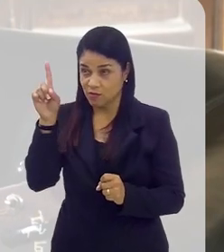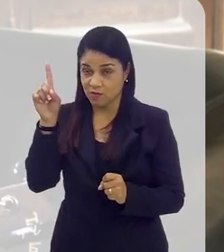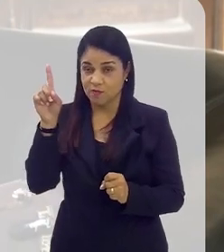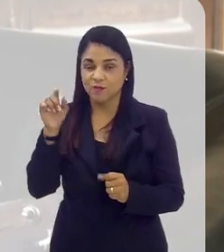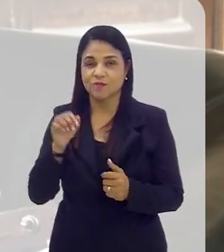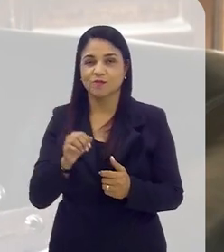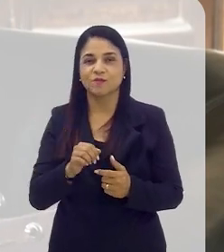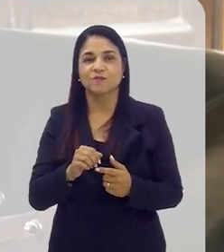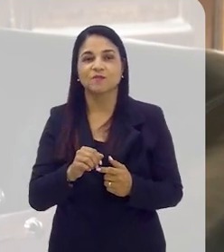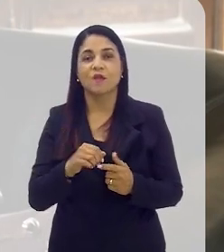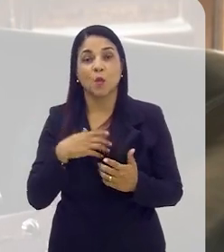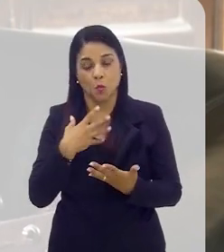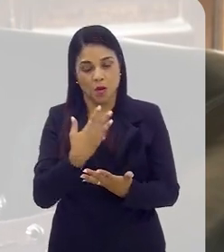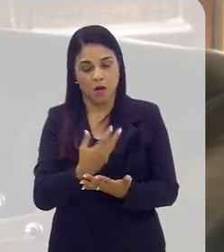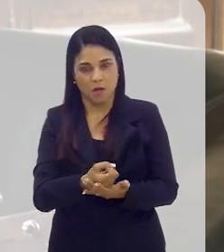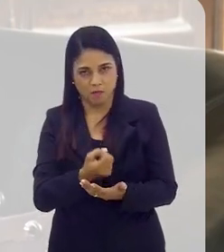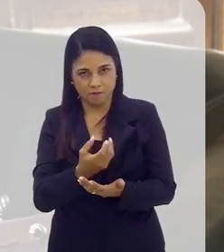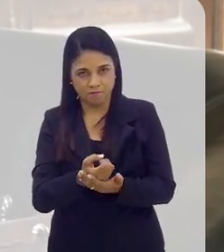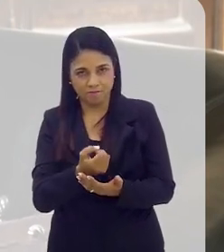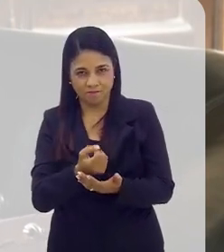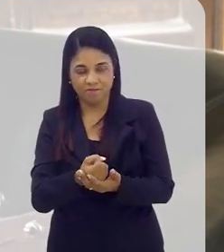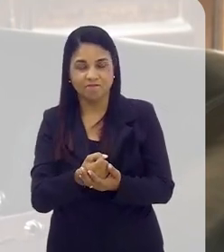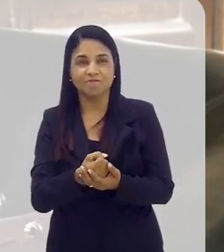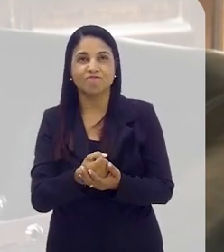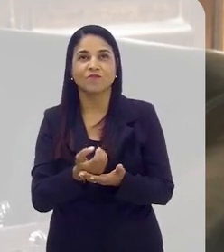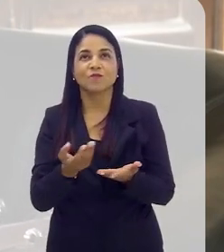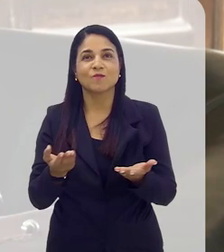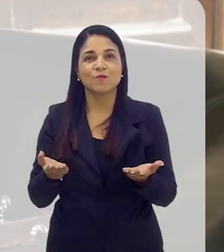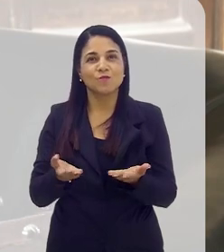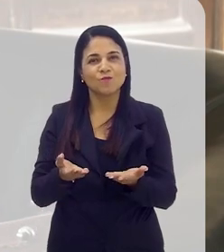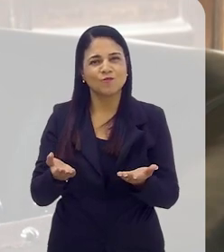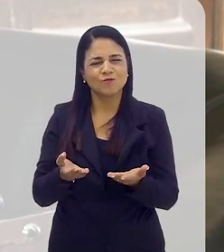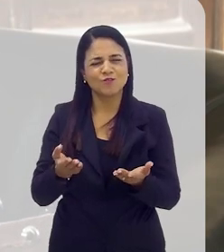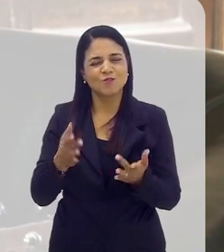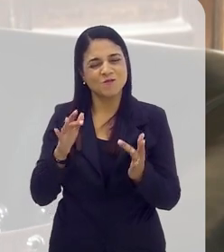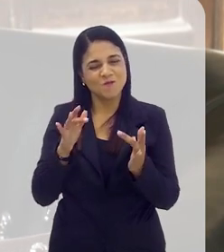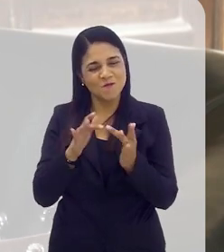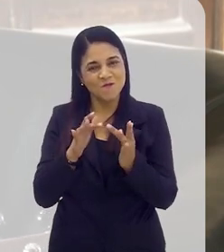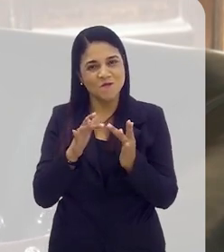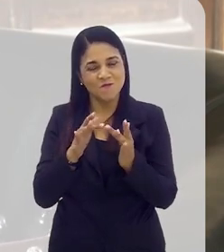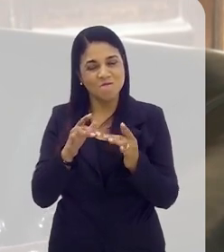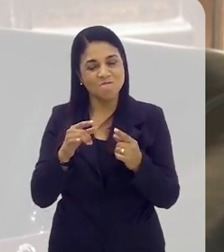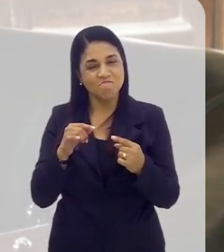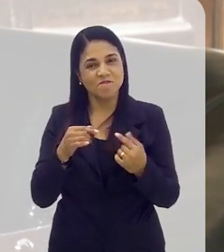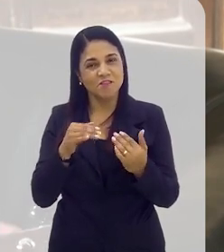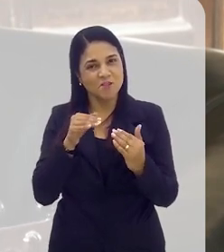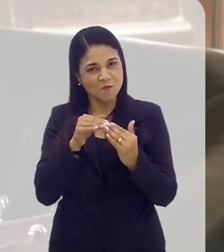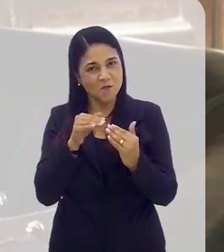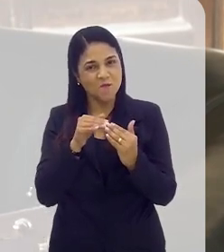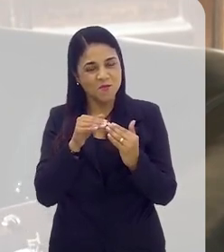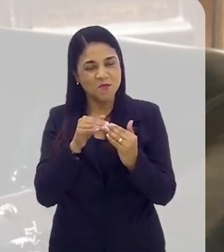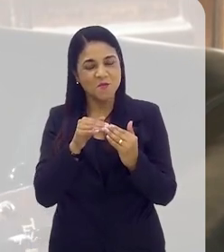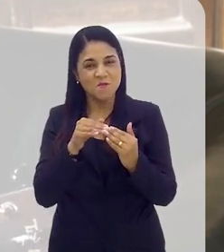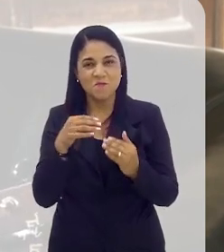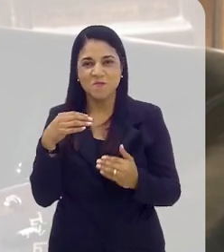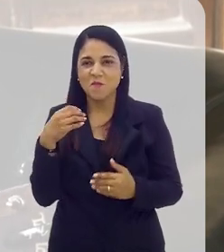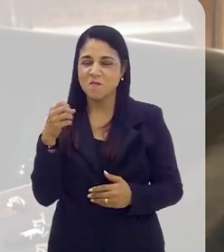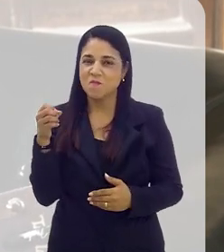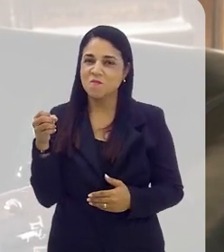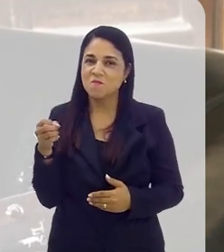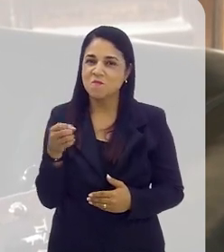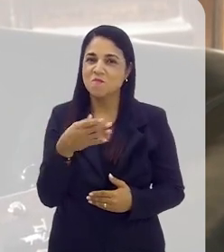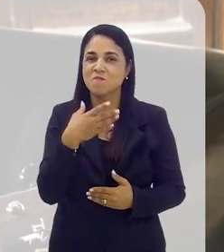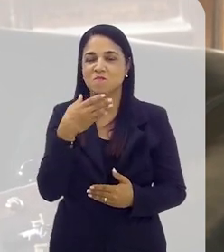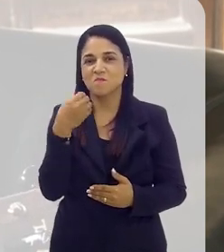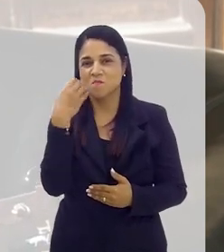Depois dessa canção Poderoso És, que eu tô para lançar, já tem uma outra gravação que eu estou fazendo. Eu acho que é muito propícia porque a gente tá fazendo